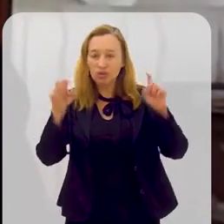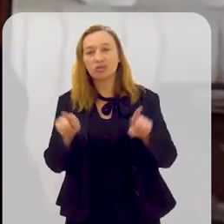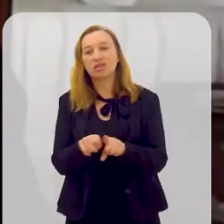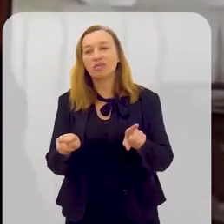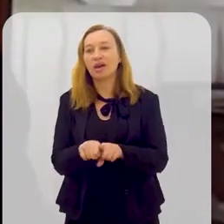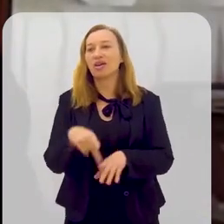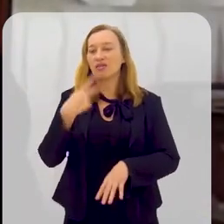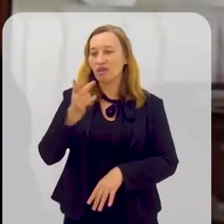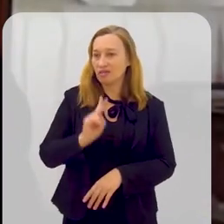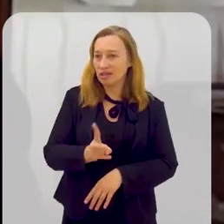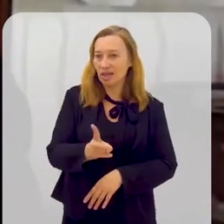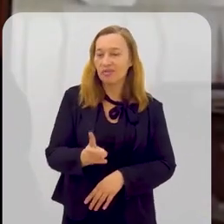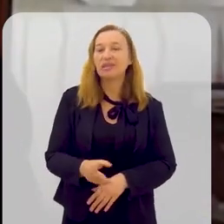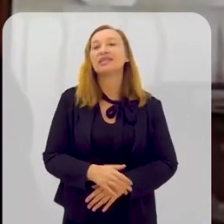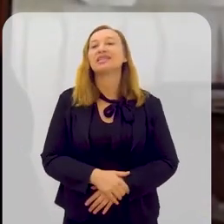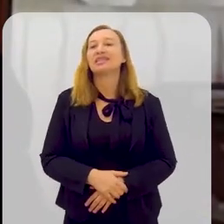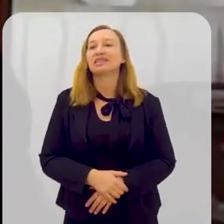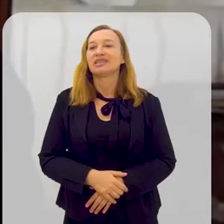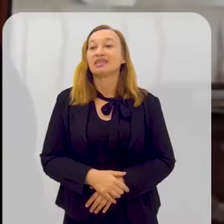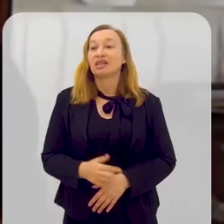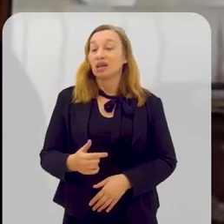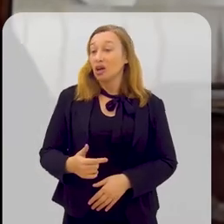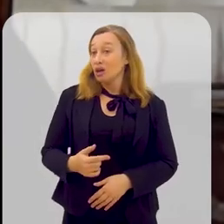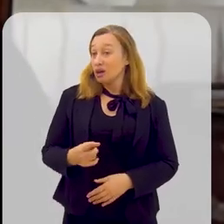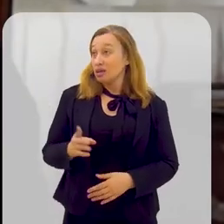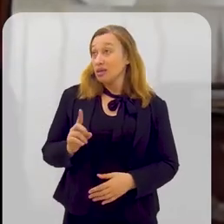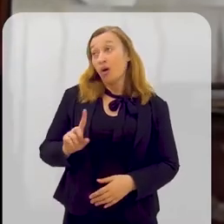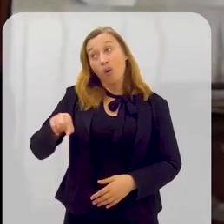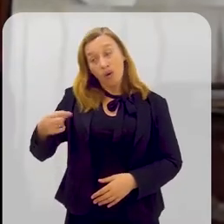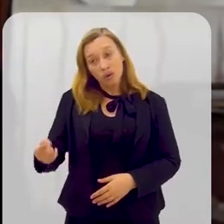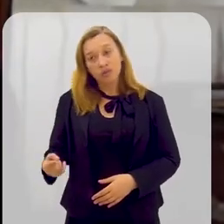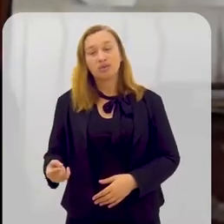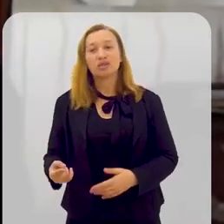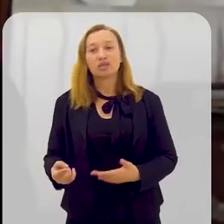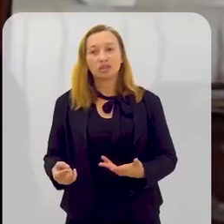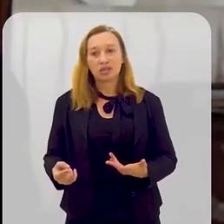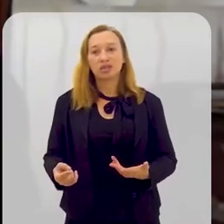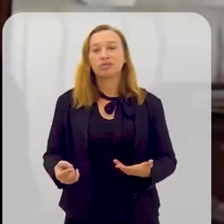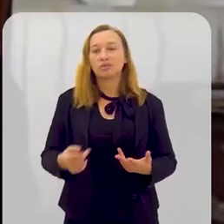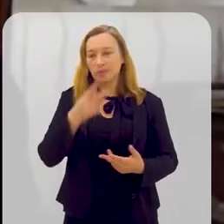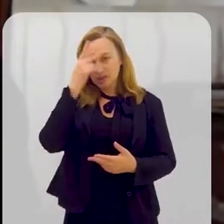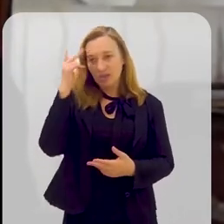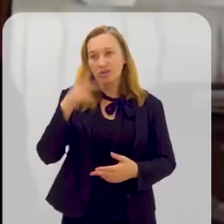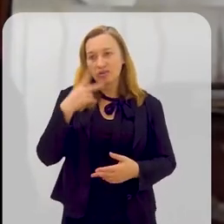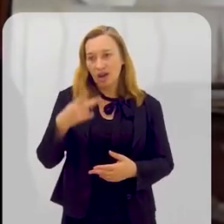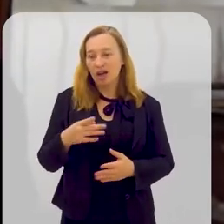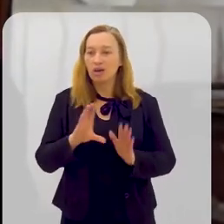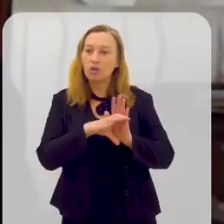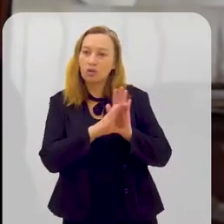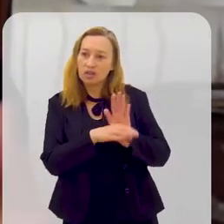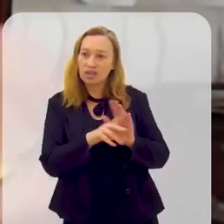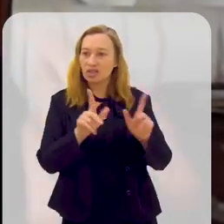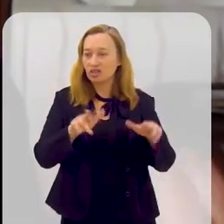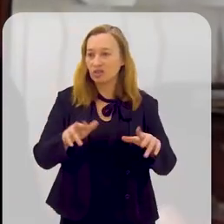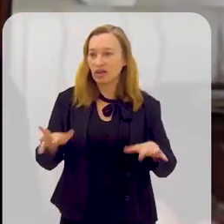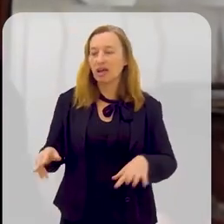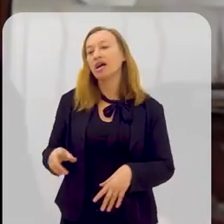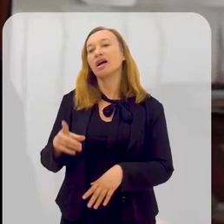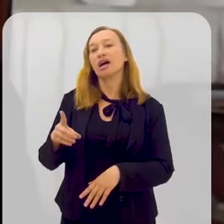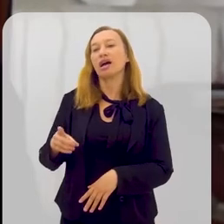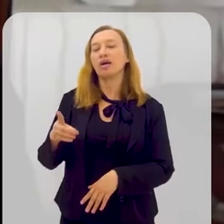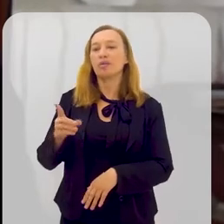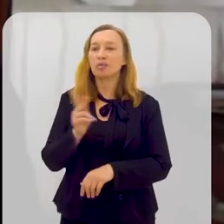uma outra questão que eu falo sempre aliás eu não sou a única existe assim pequenos diferenças conceituais